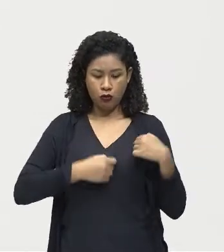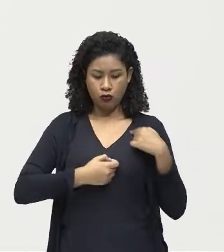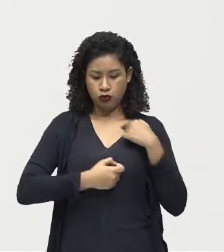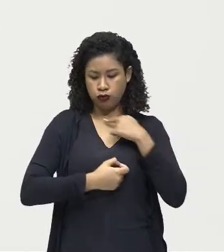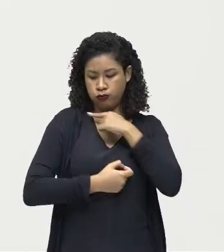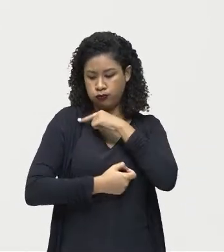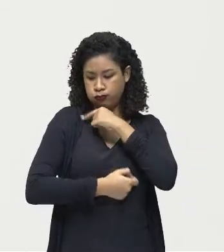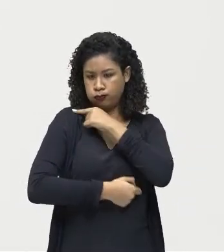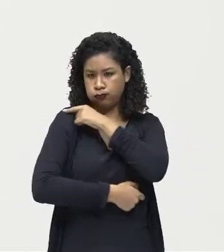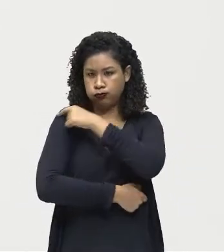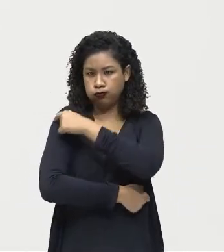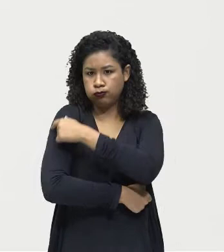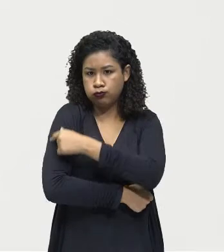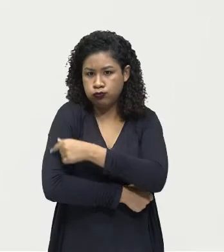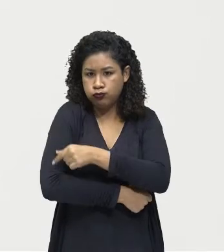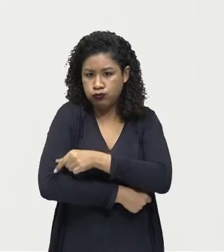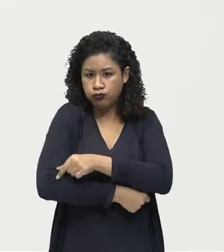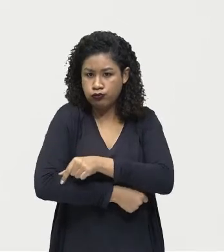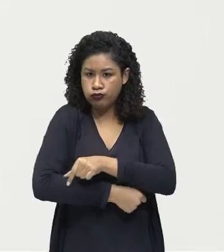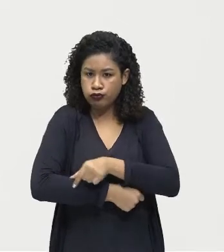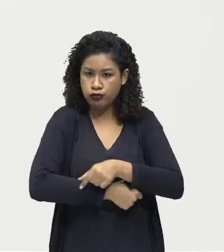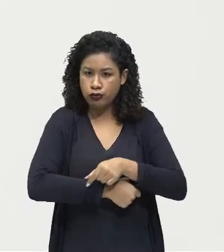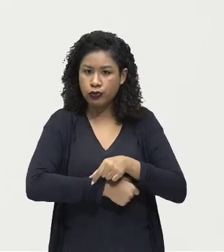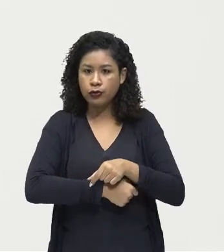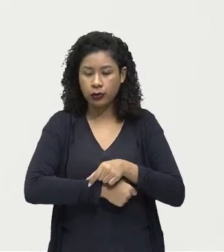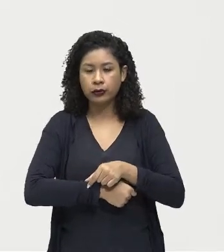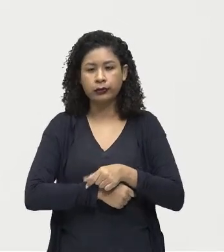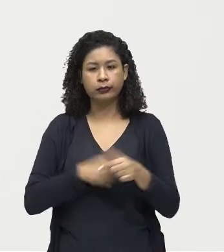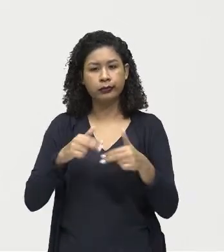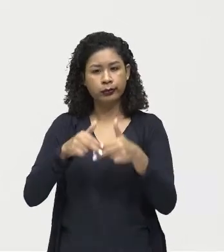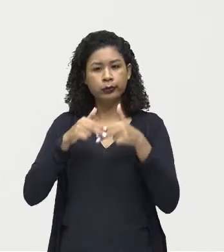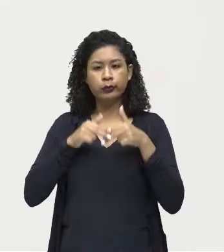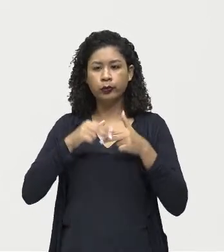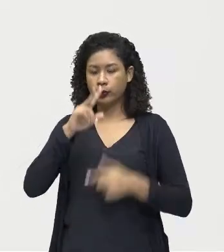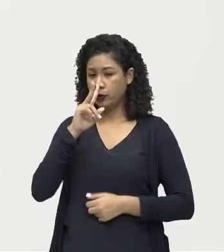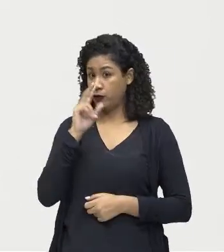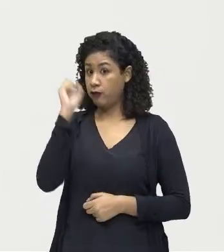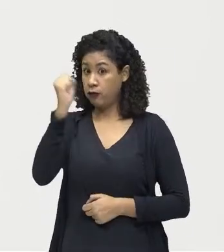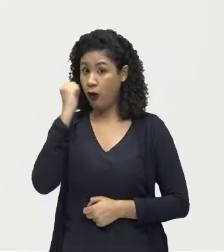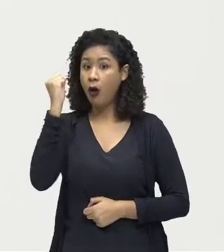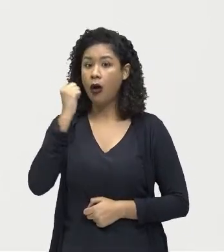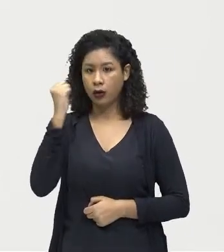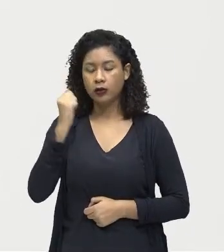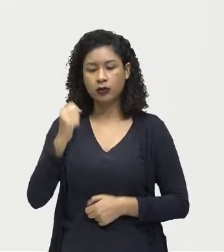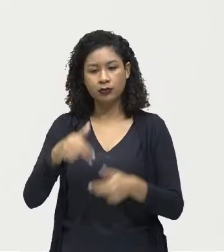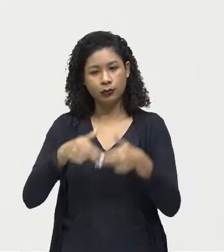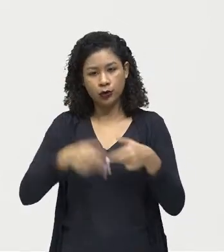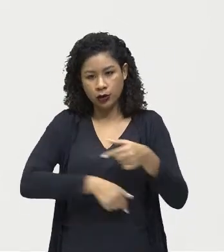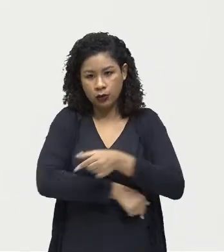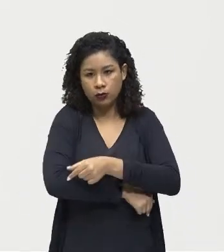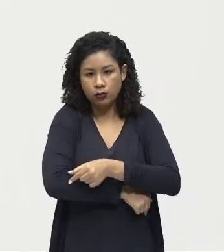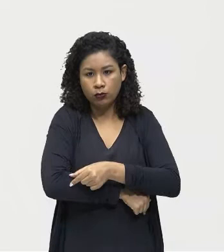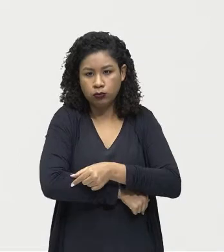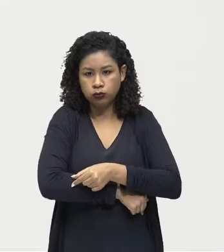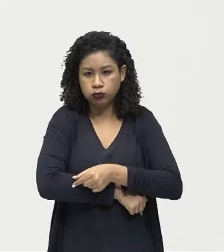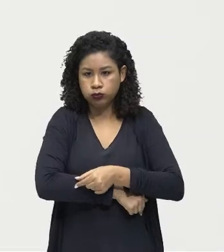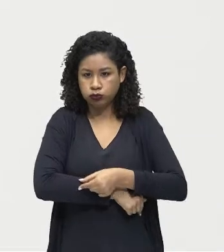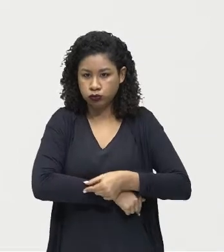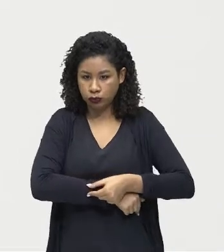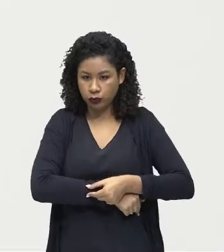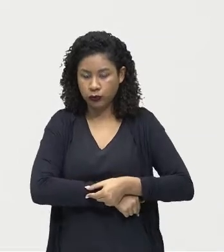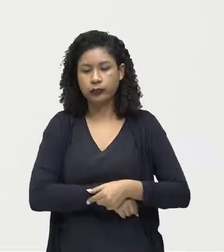uma pressão um pouco maior. E elas precisam o quê? Aguentar essa pressão, né? Então, ela apresenta aqui algumas